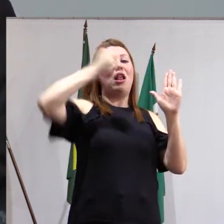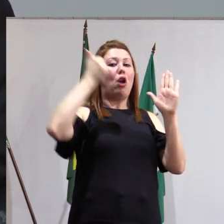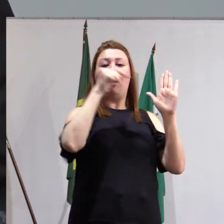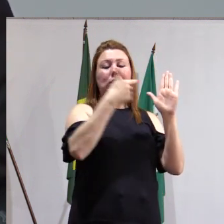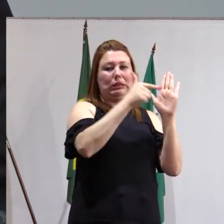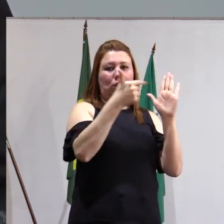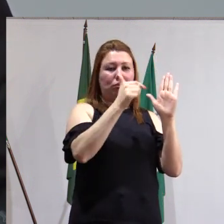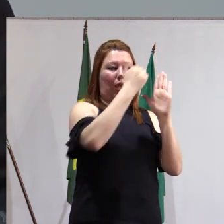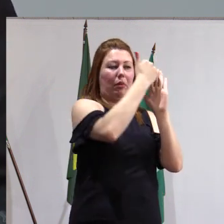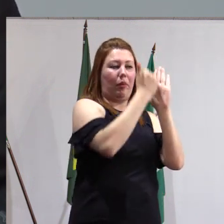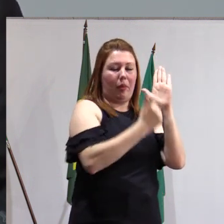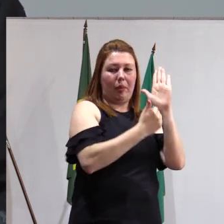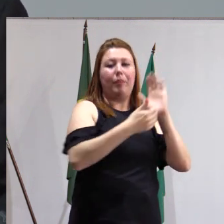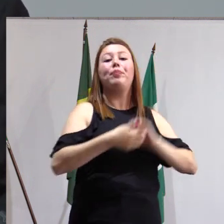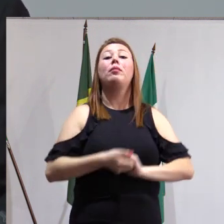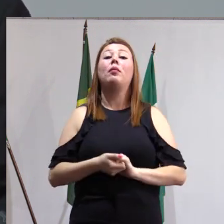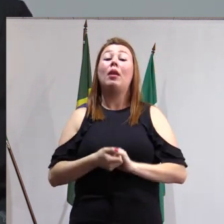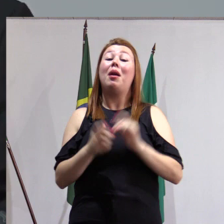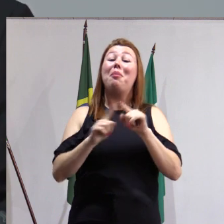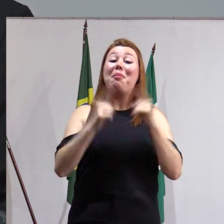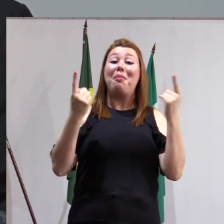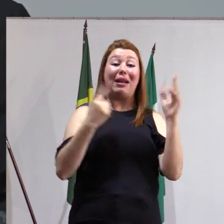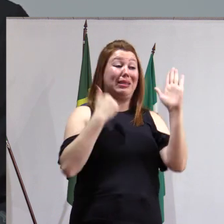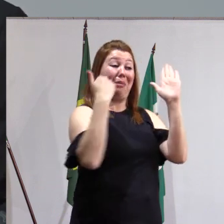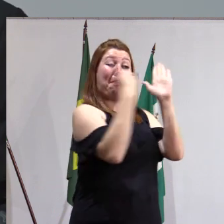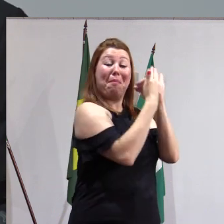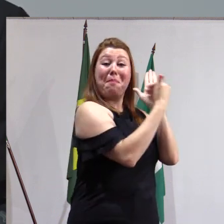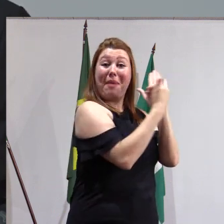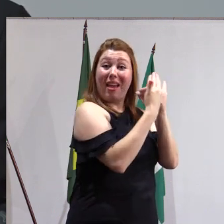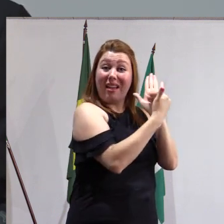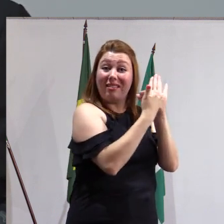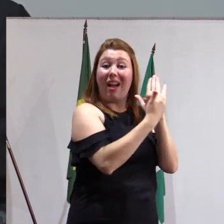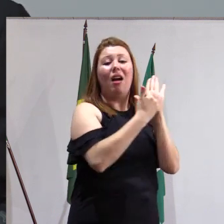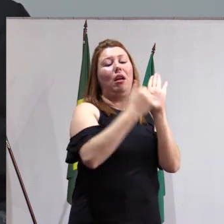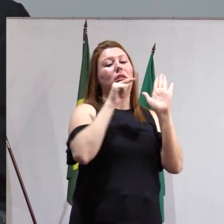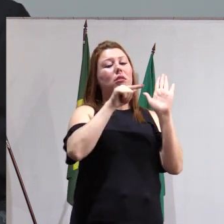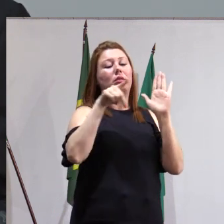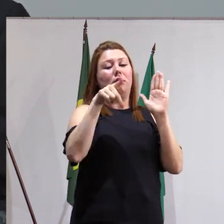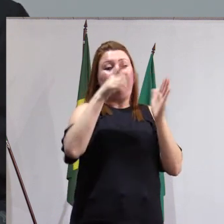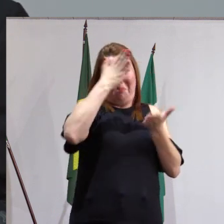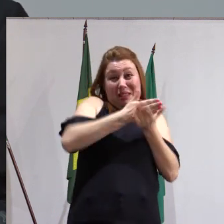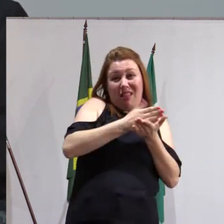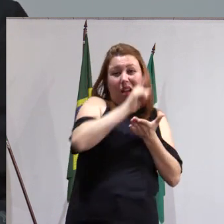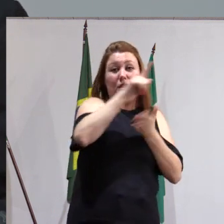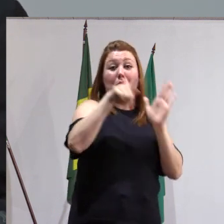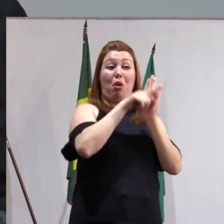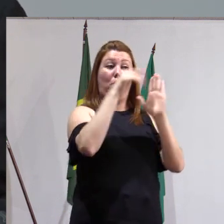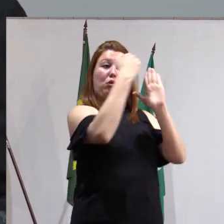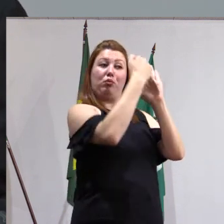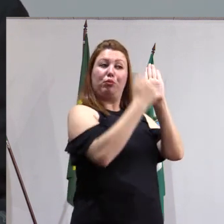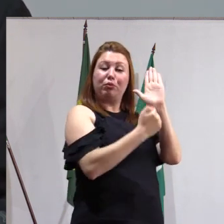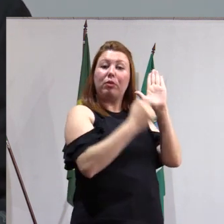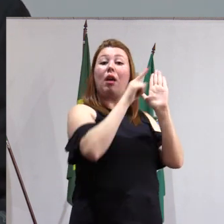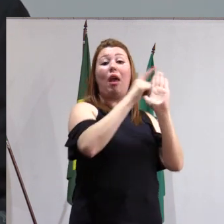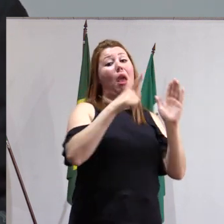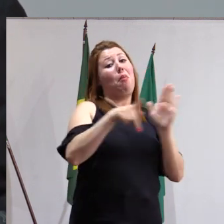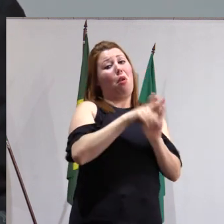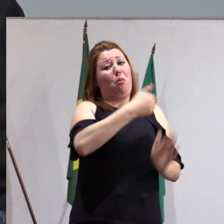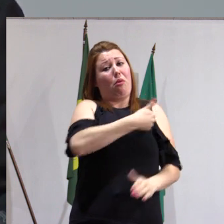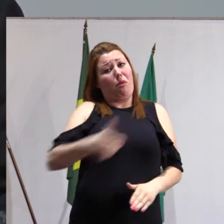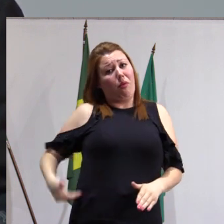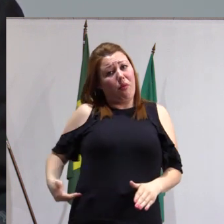Times Higher Education. Mas praticamente metade das universidades norte-americanas que estão nesse ranking são universidades